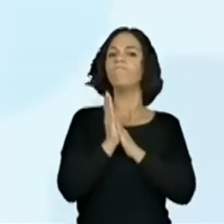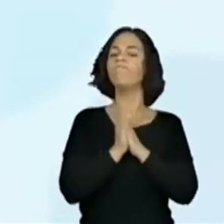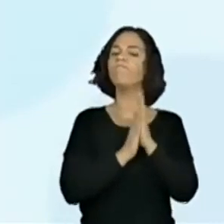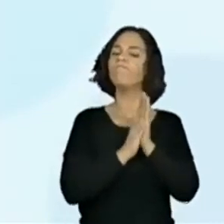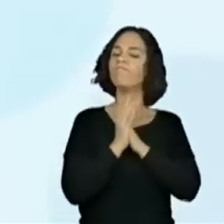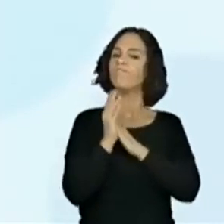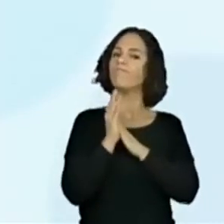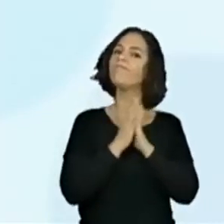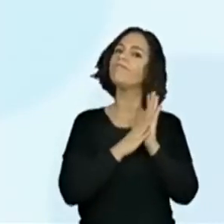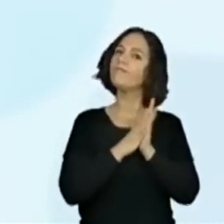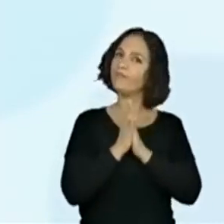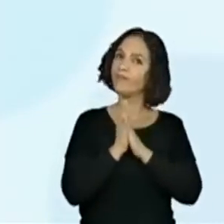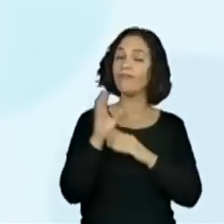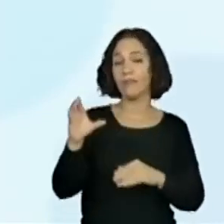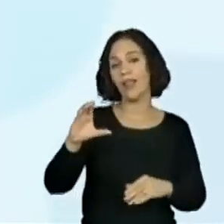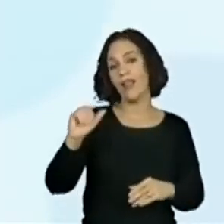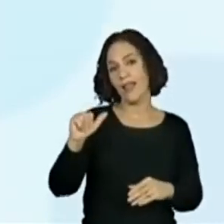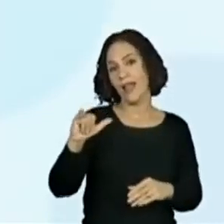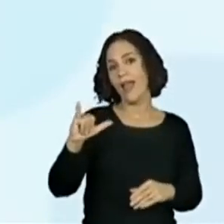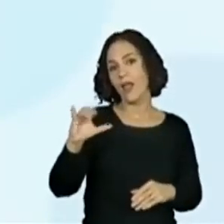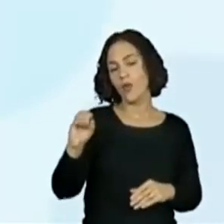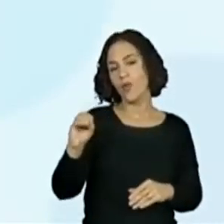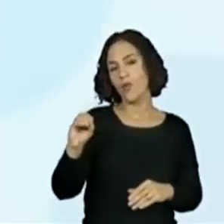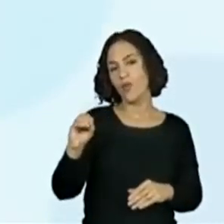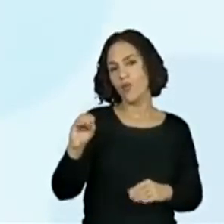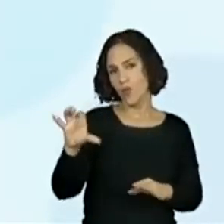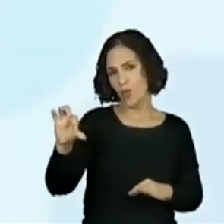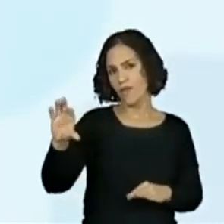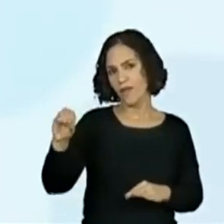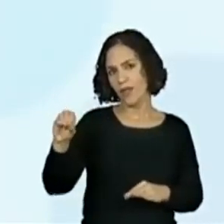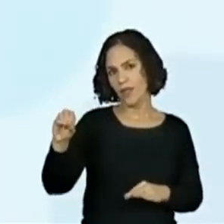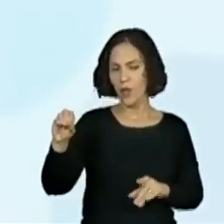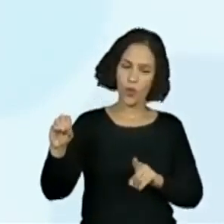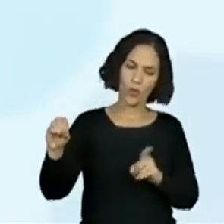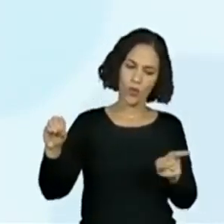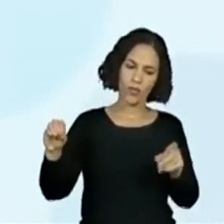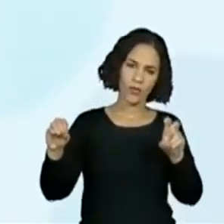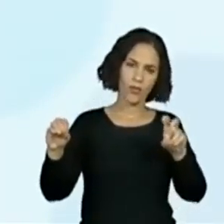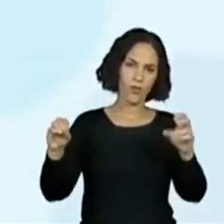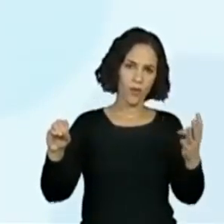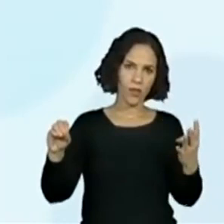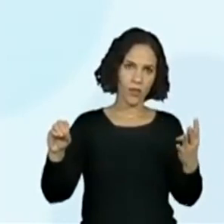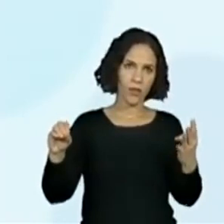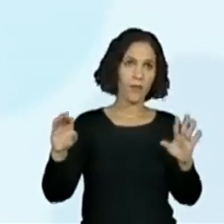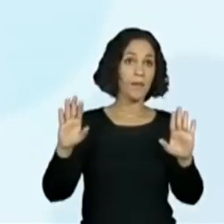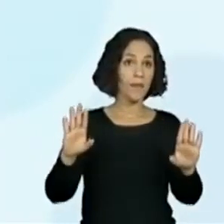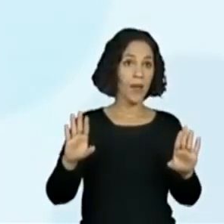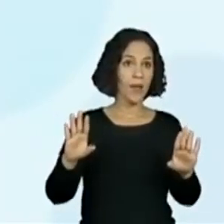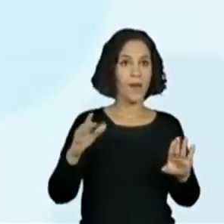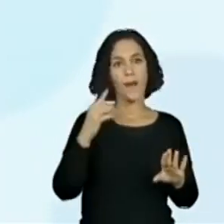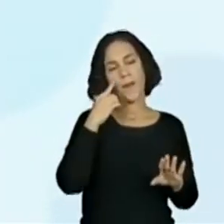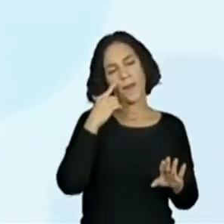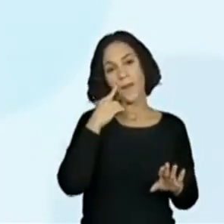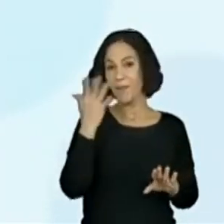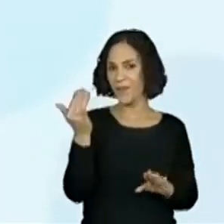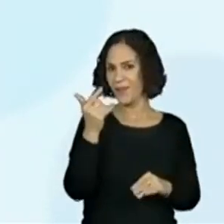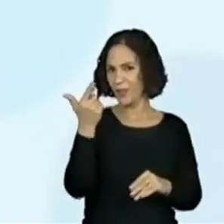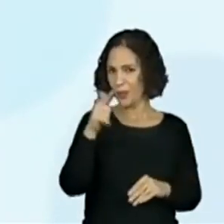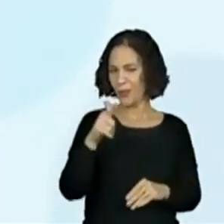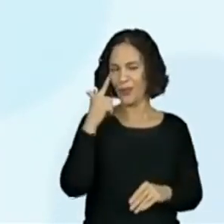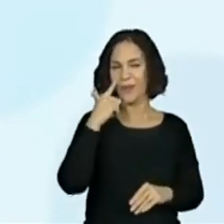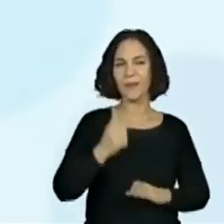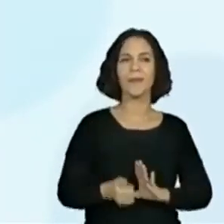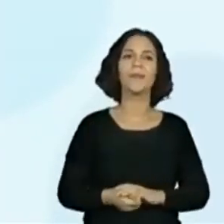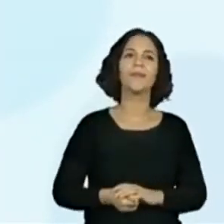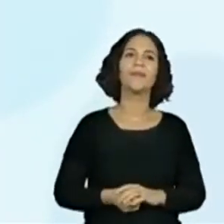longe. Né? O Caio Henrique tem mais. Quantos a mais? Mas a gente é boazinha, a gente vai lá colocar para eles verem. Quantos reais a mais? Presta